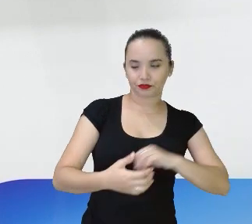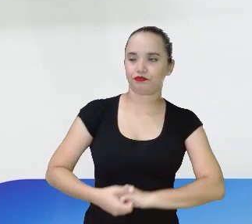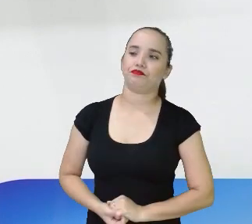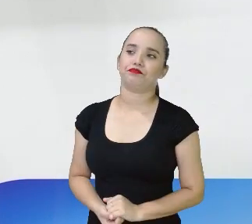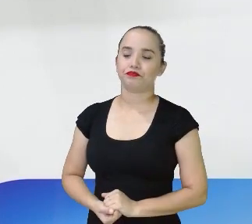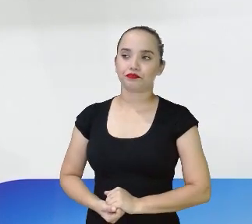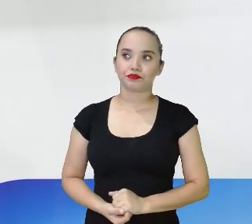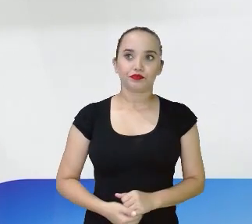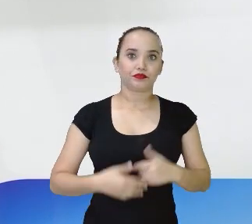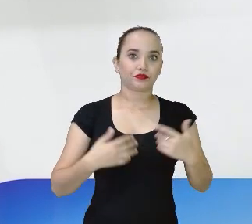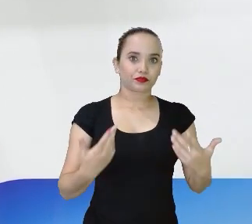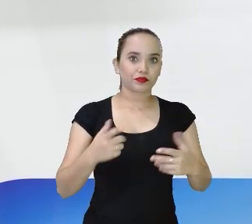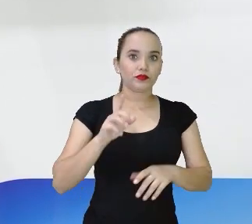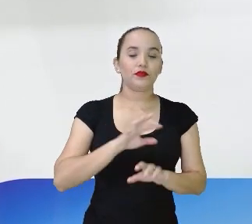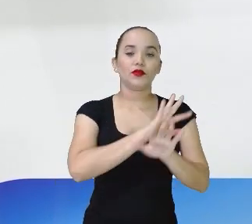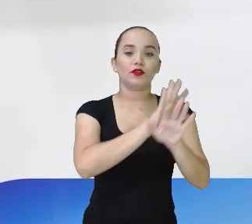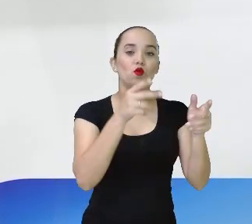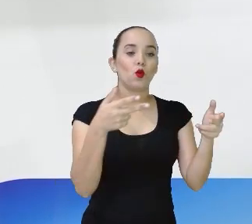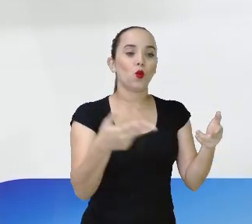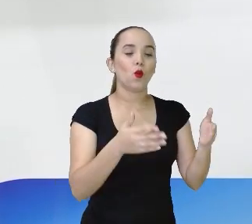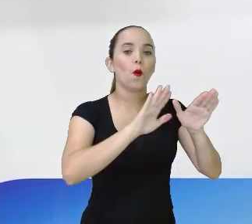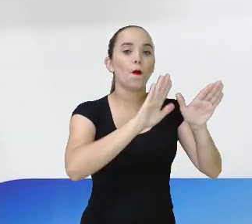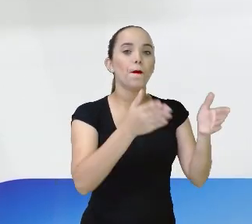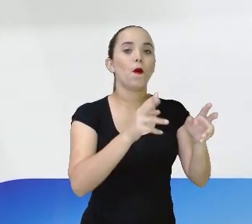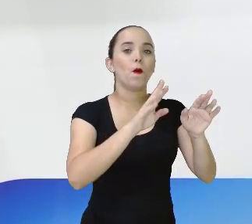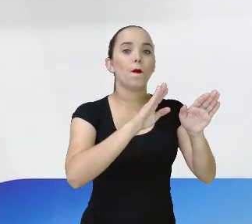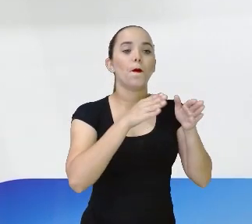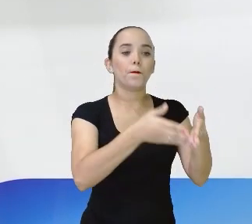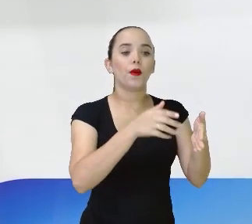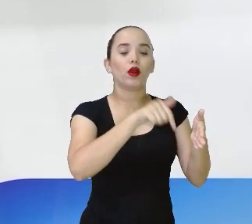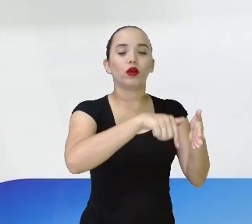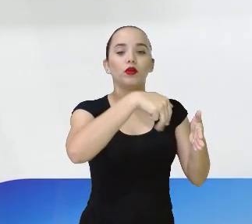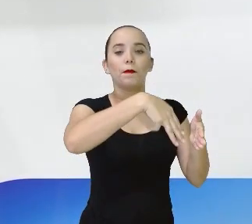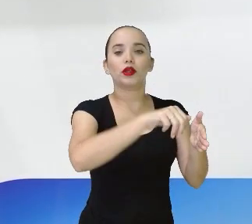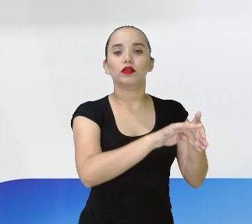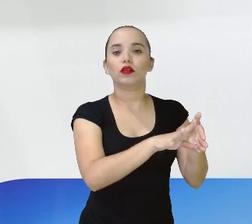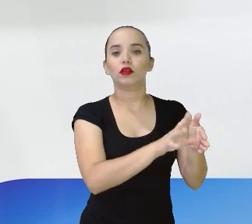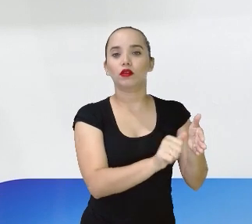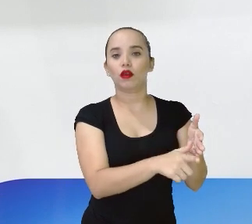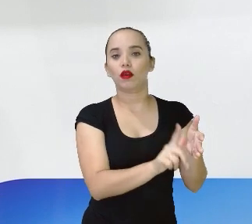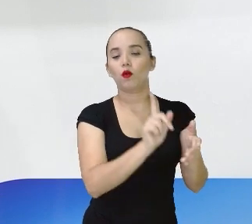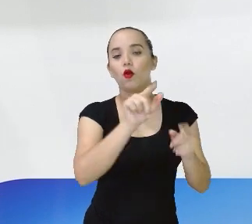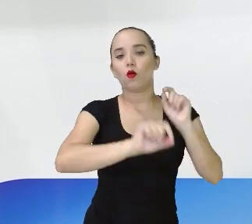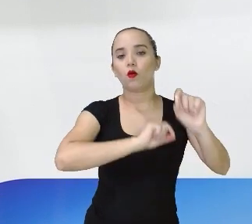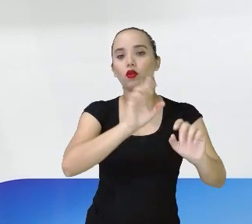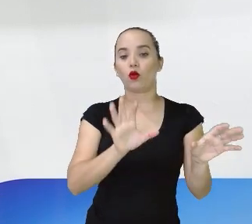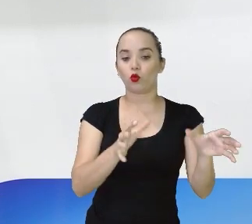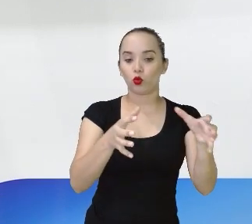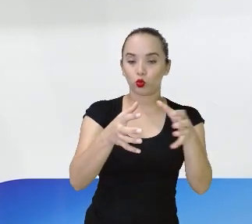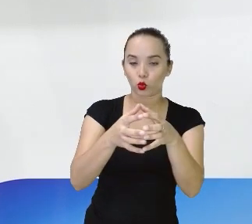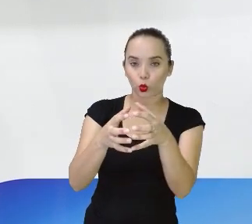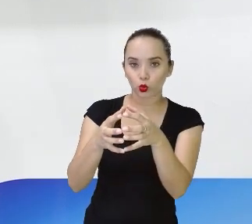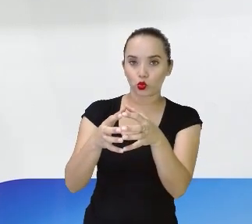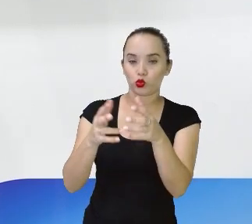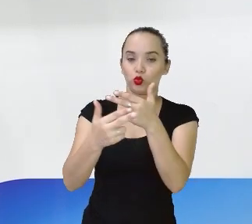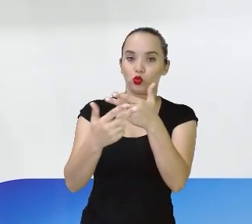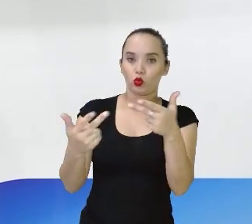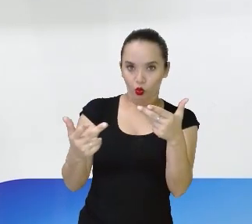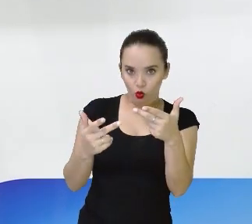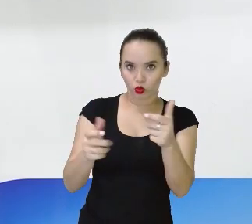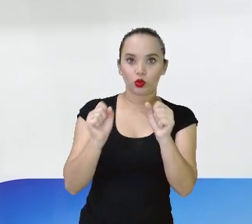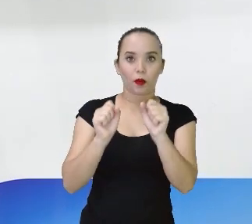do patrimônio material. Patrimônio material é o conjunto de bens culturais móveis e